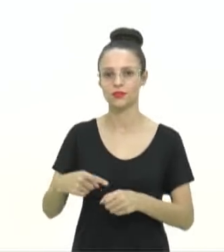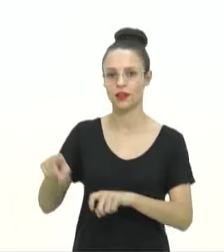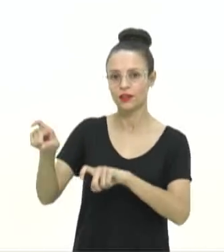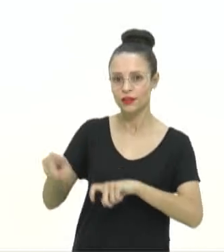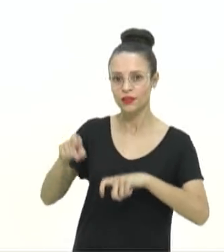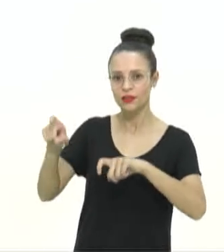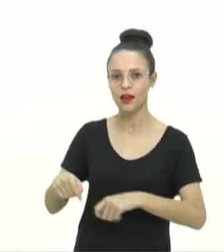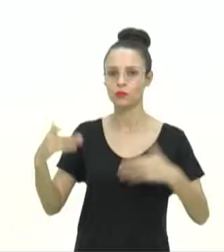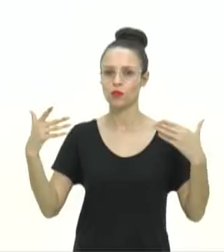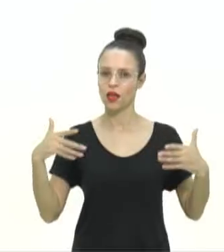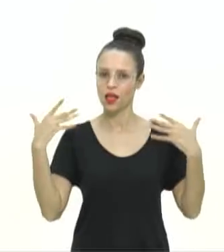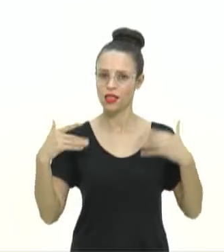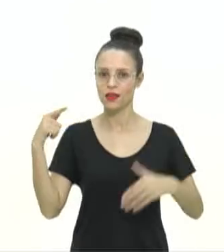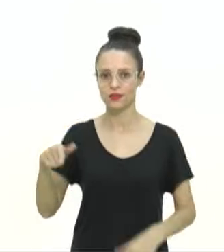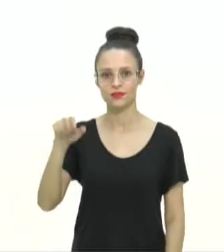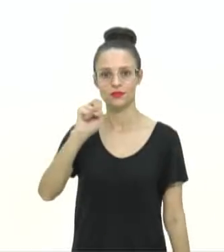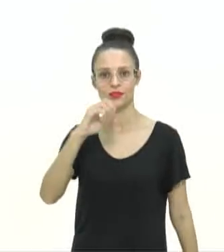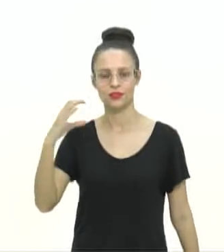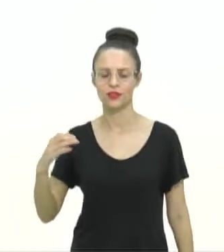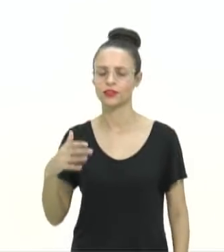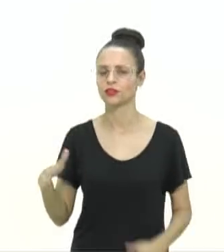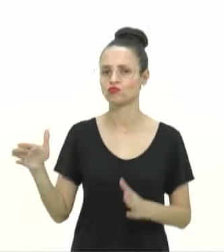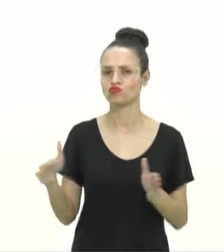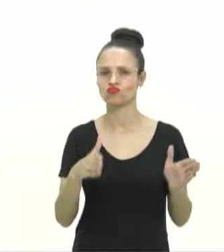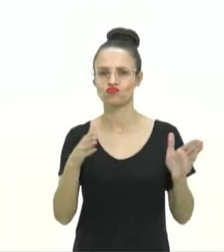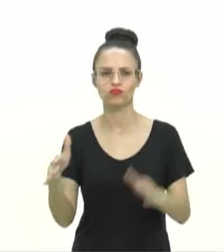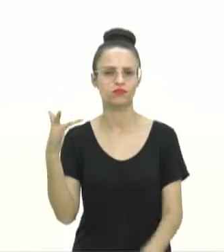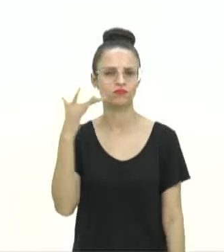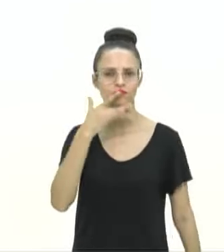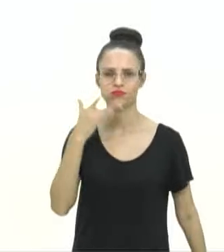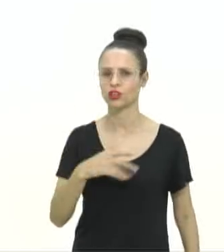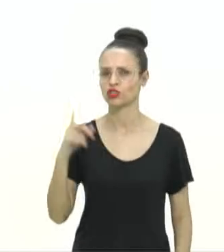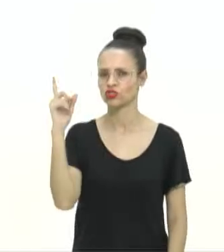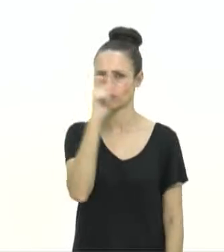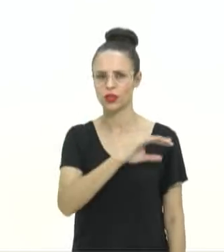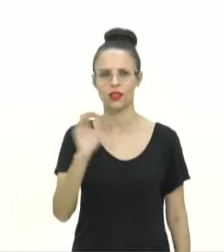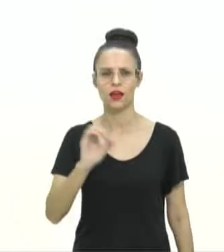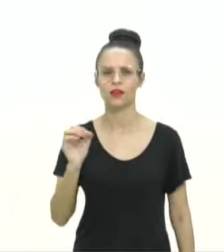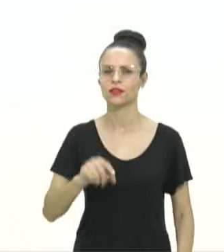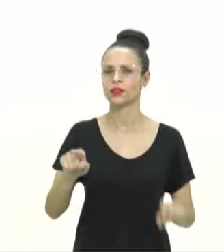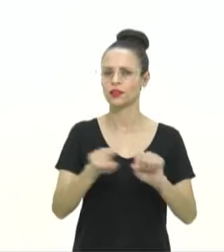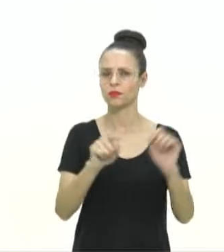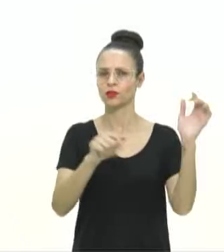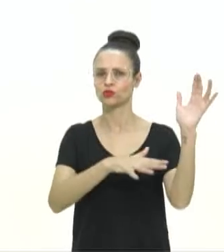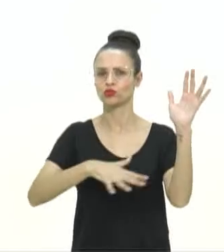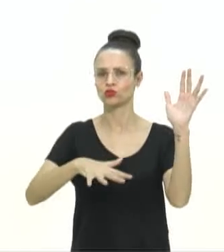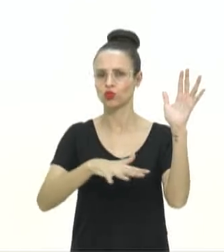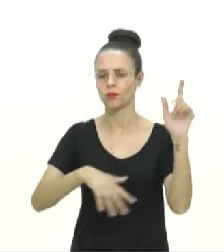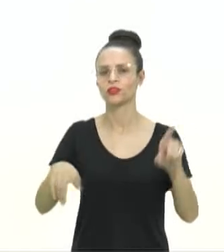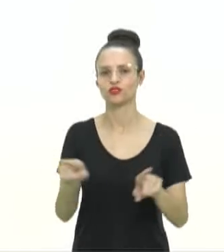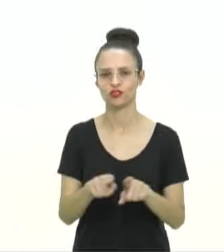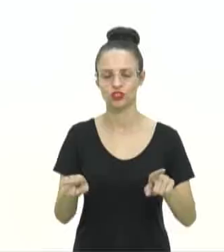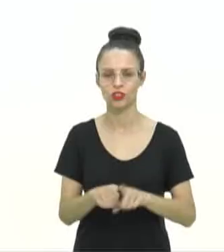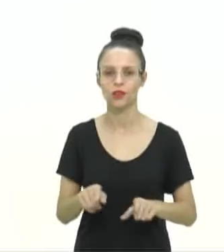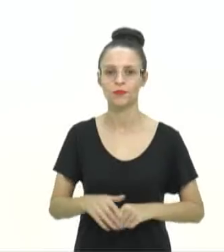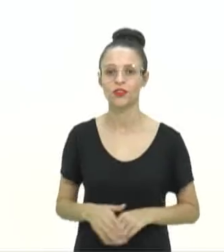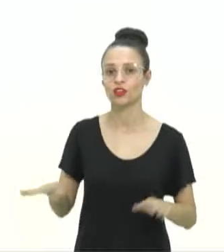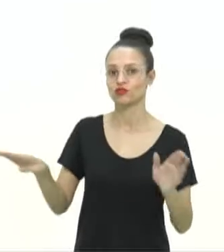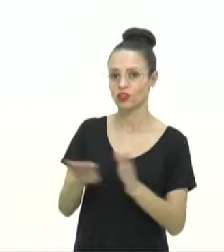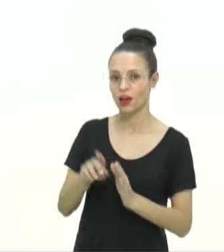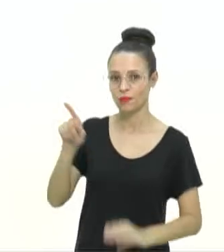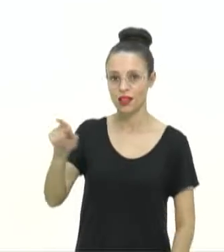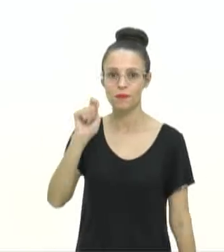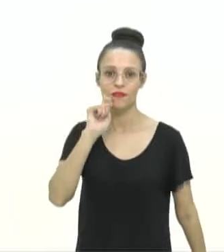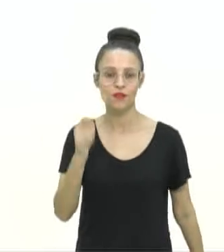Catarina. Trajeto gostoso, sem grandes dificuldades e com muitas sombras. Chegamos à panificadora às 11 horas.